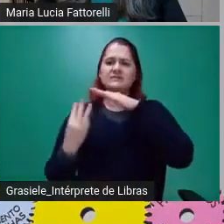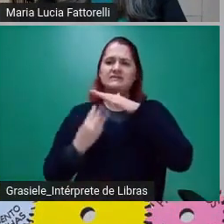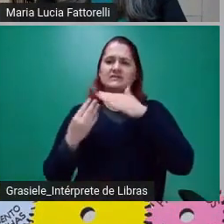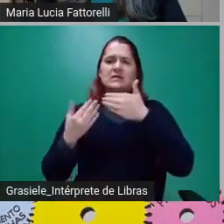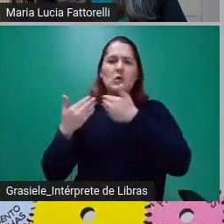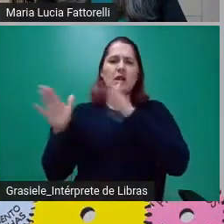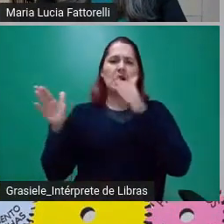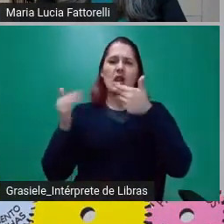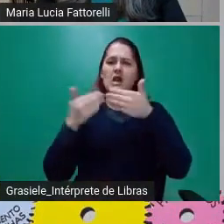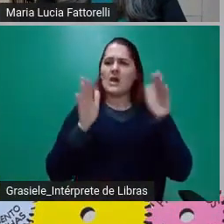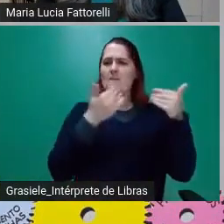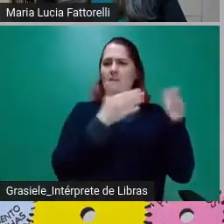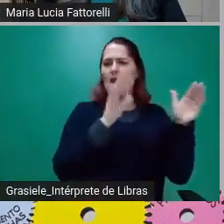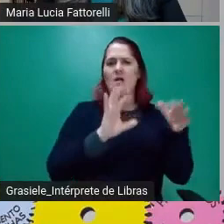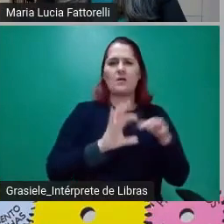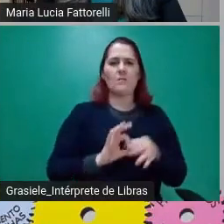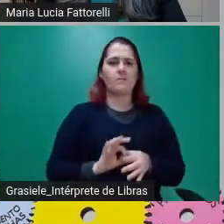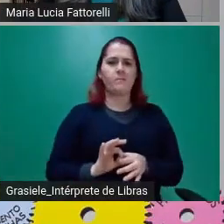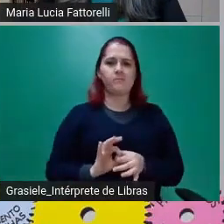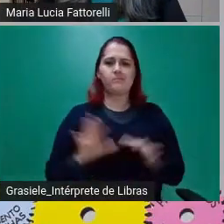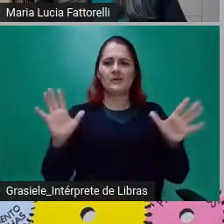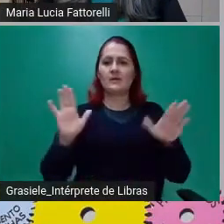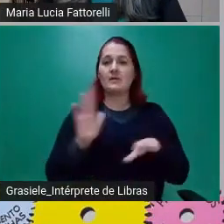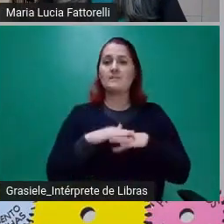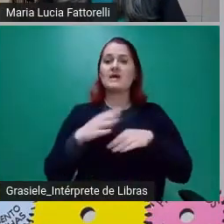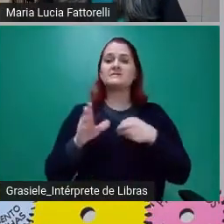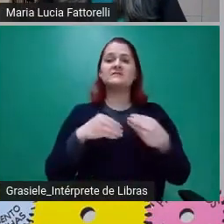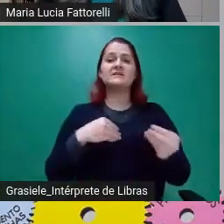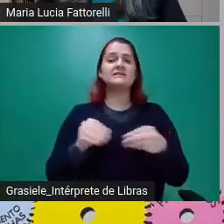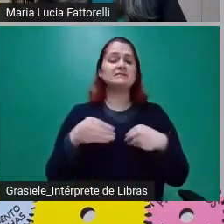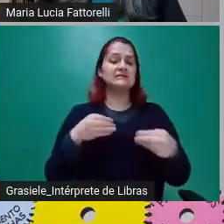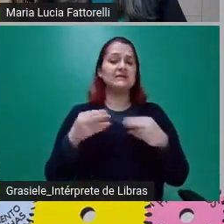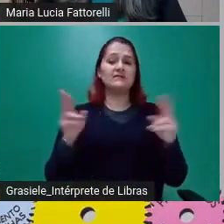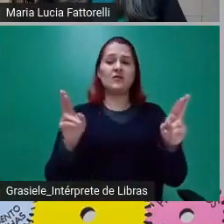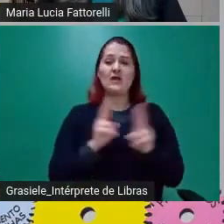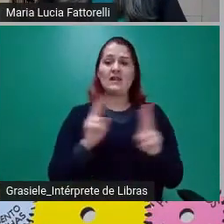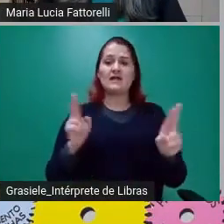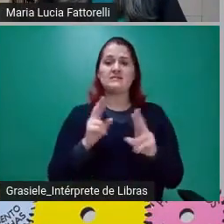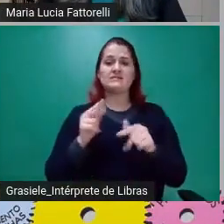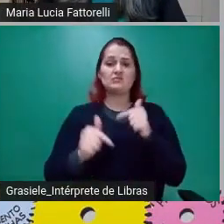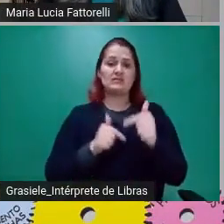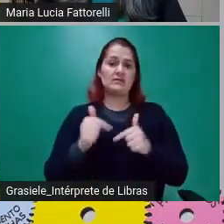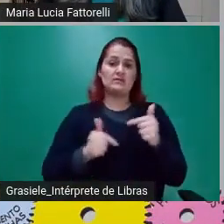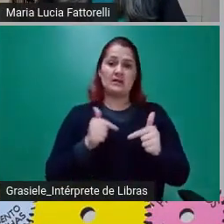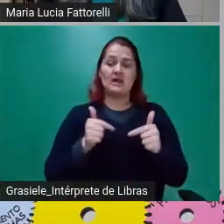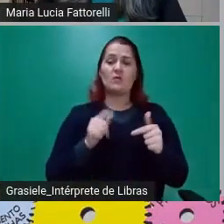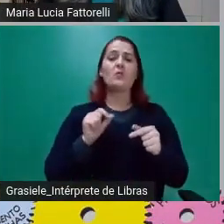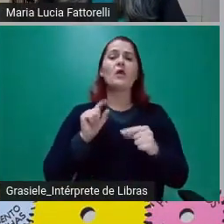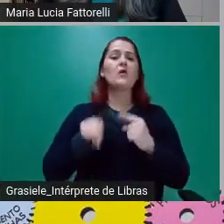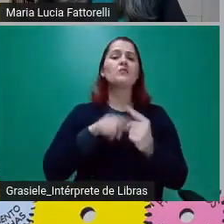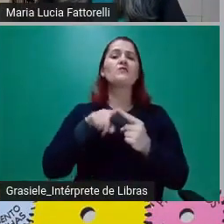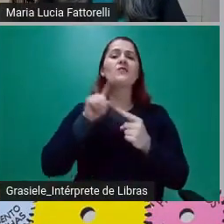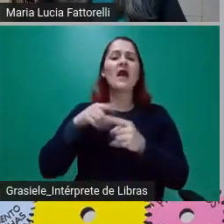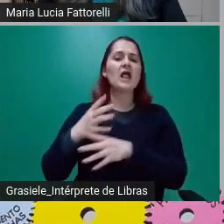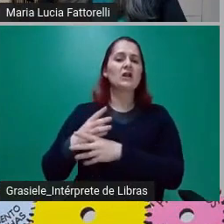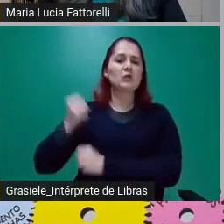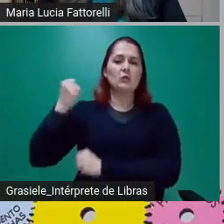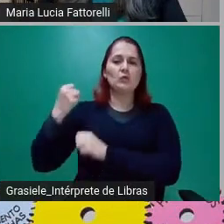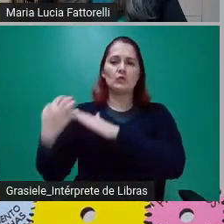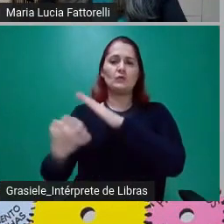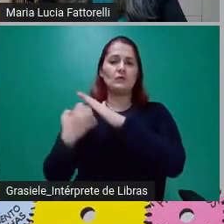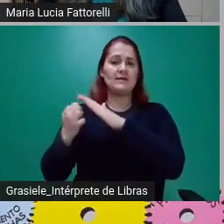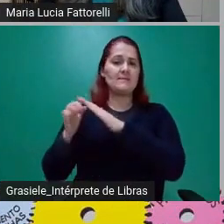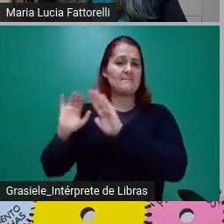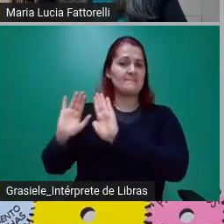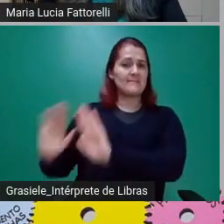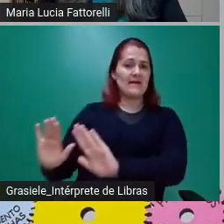né? Flexibiliza as relações de trabalho, que amplia o lucro do patrão. Essa